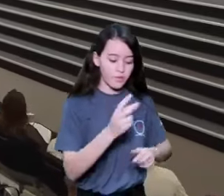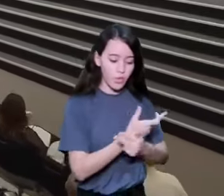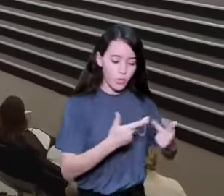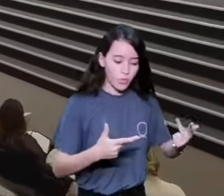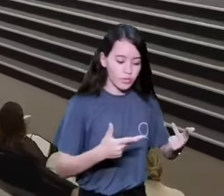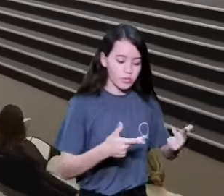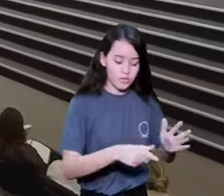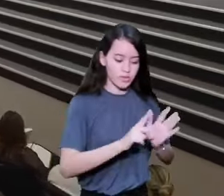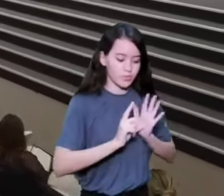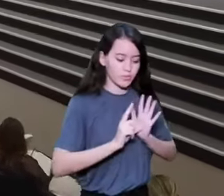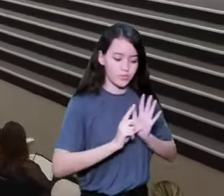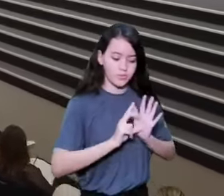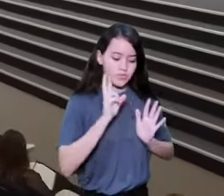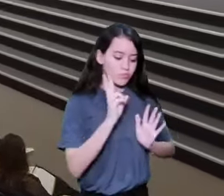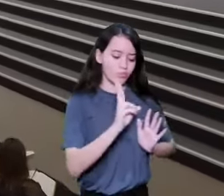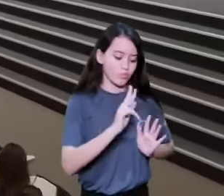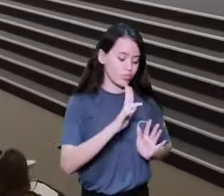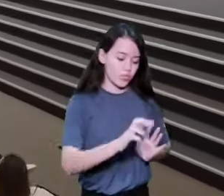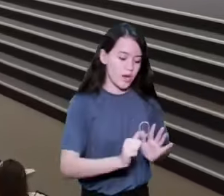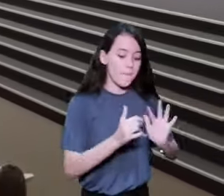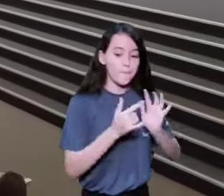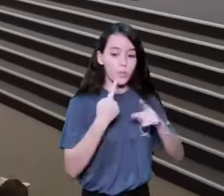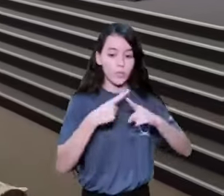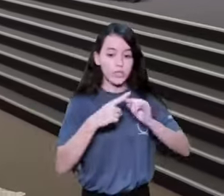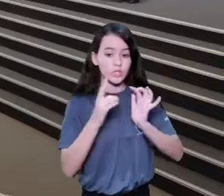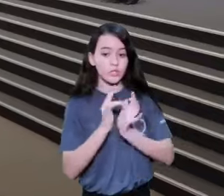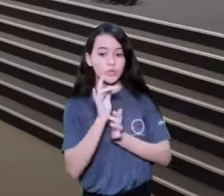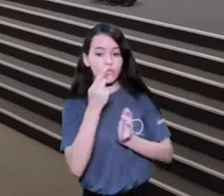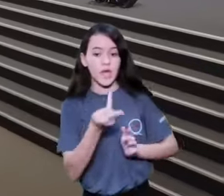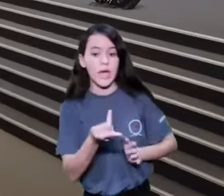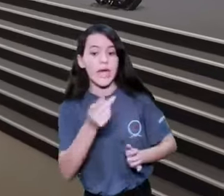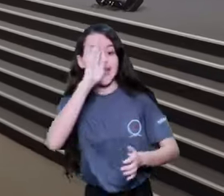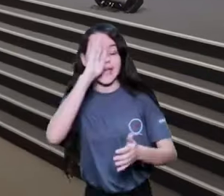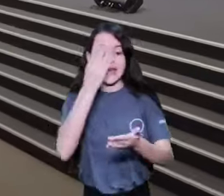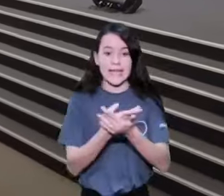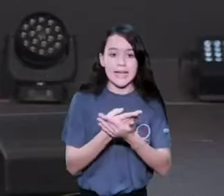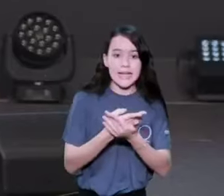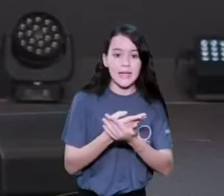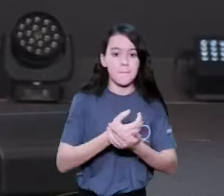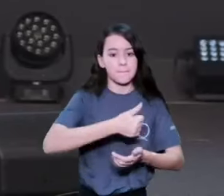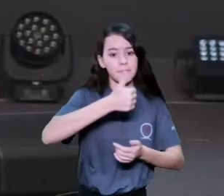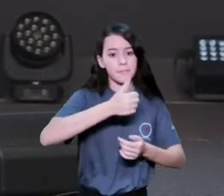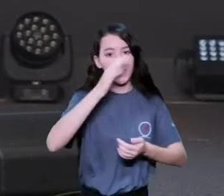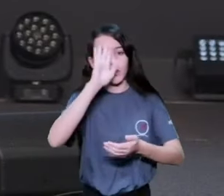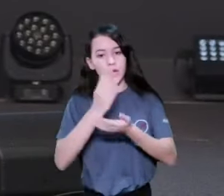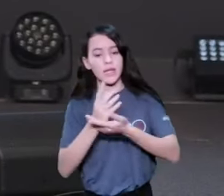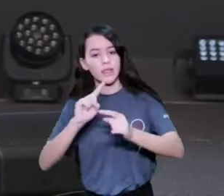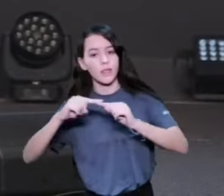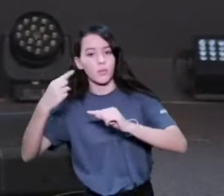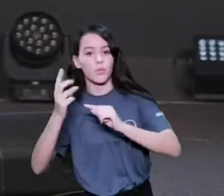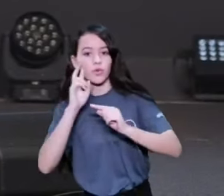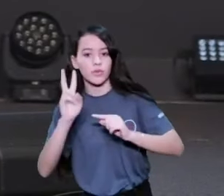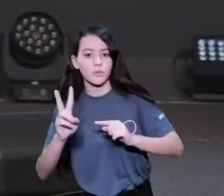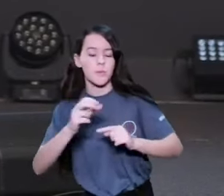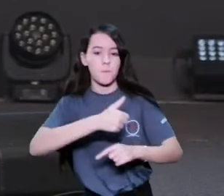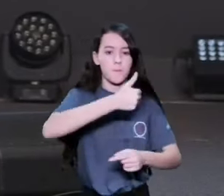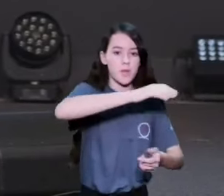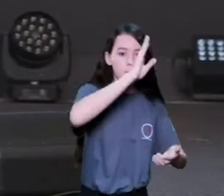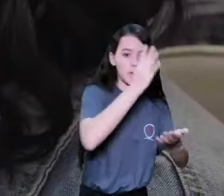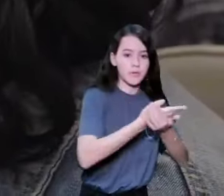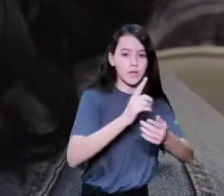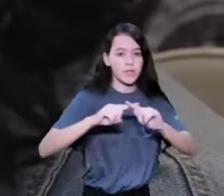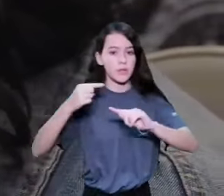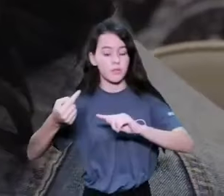que você nunca viu porque Jesus coloca crê e vê primeiro crê para depois ver primeiro crê para depois